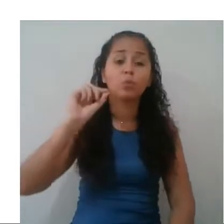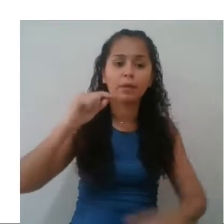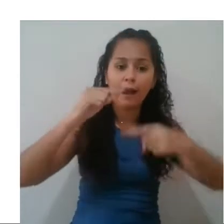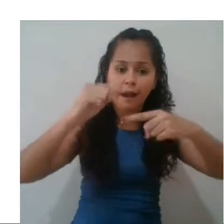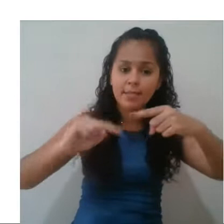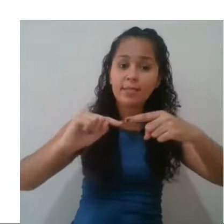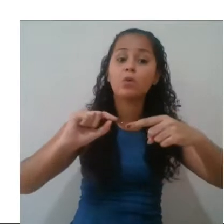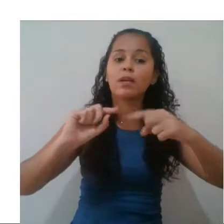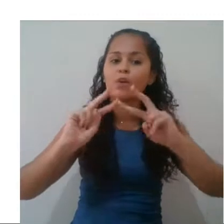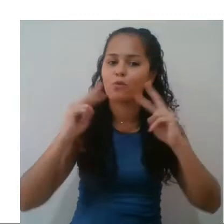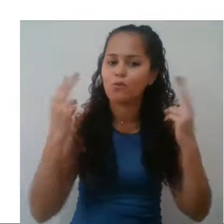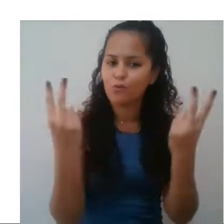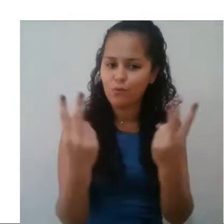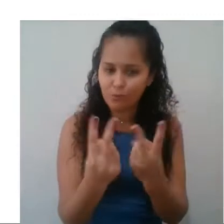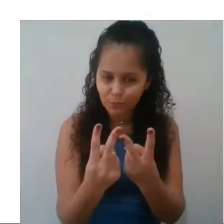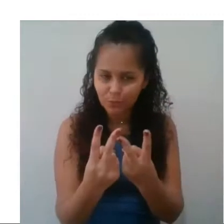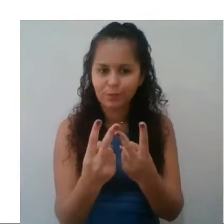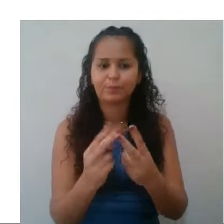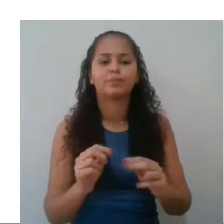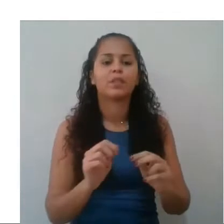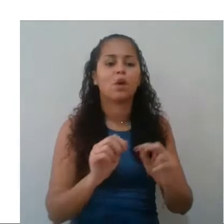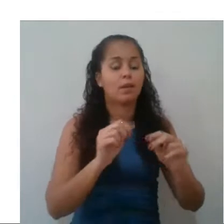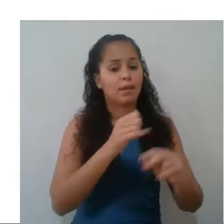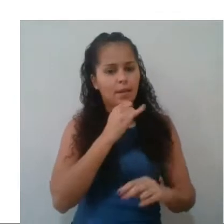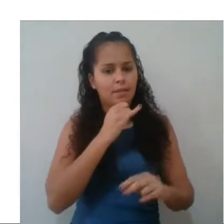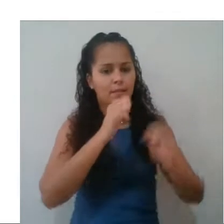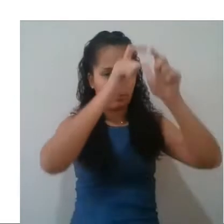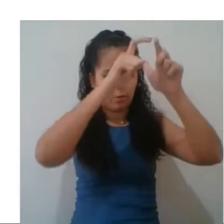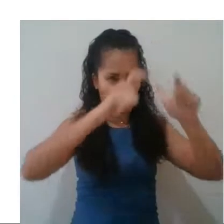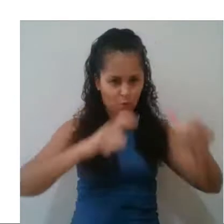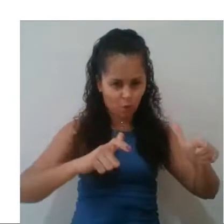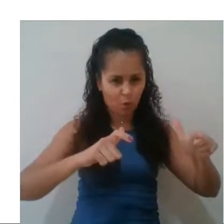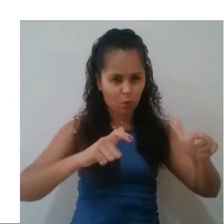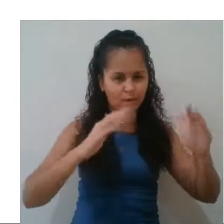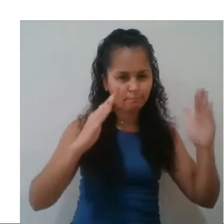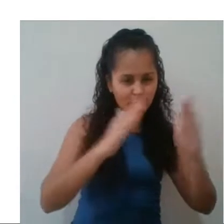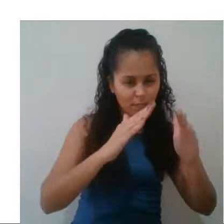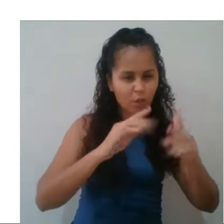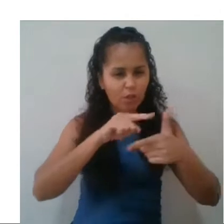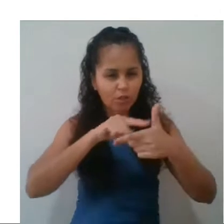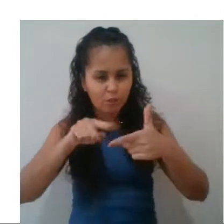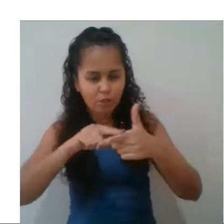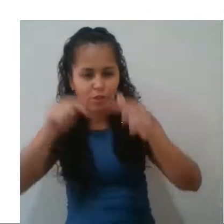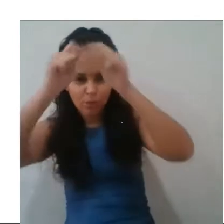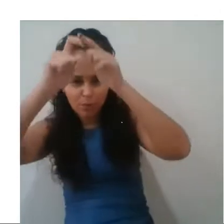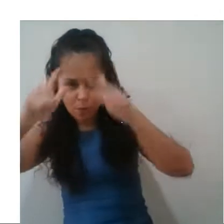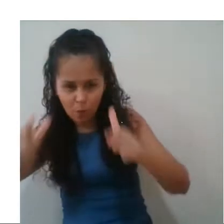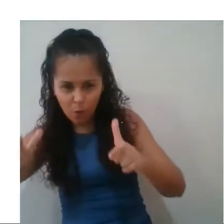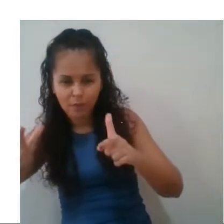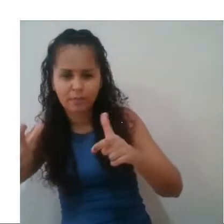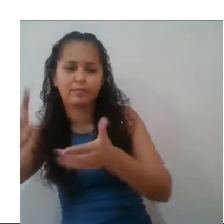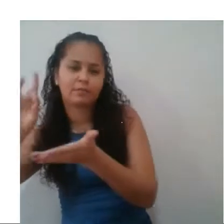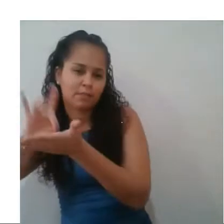volumes. Então, é o volume do cone menor dividido pelo volume do cone original, ou o volume